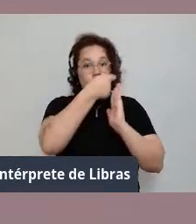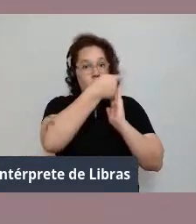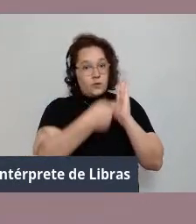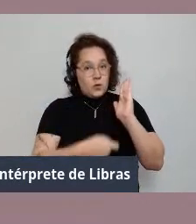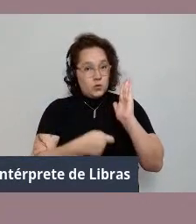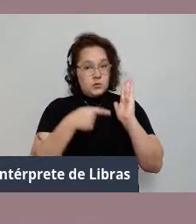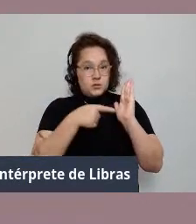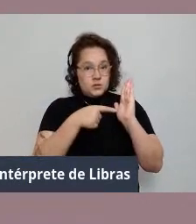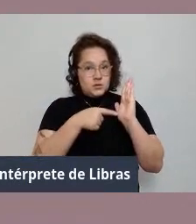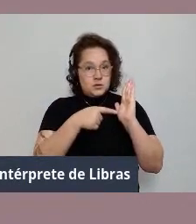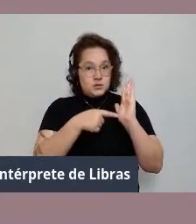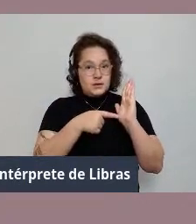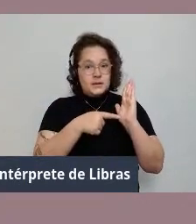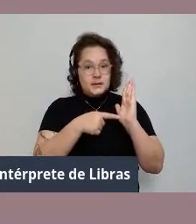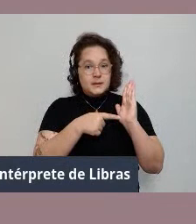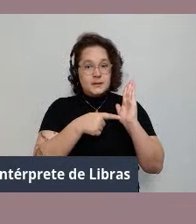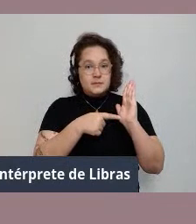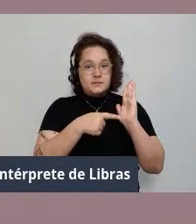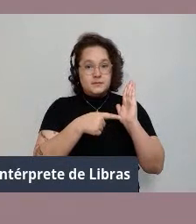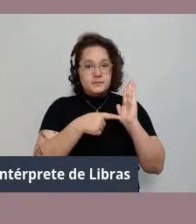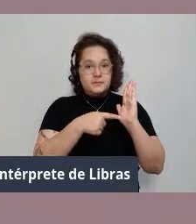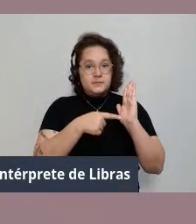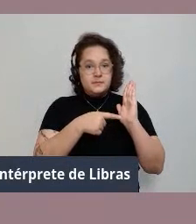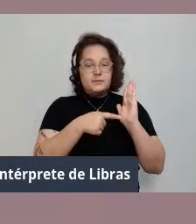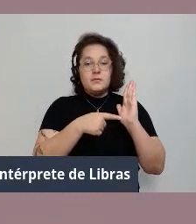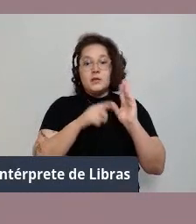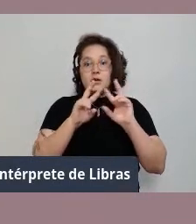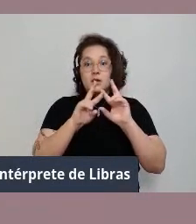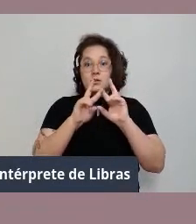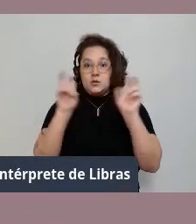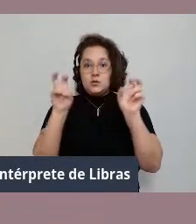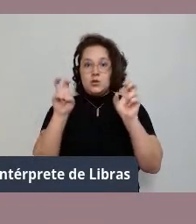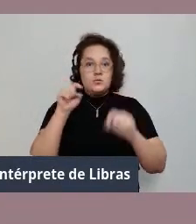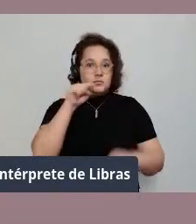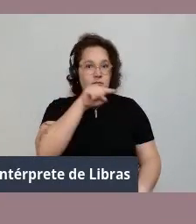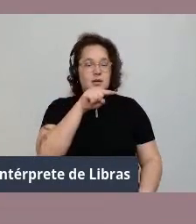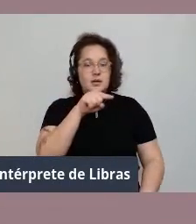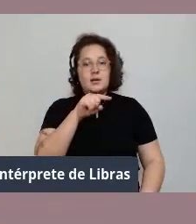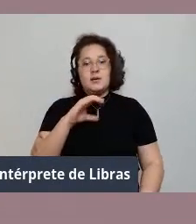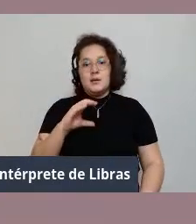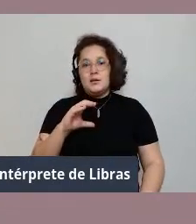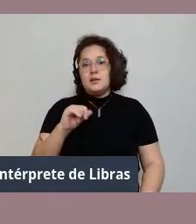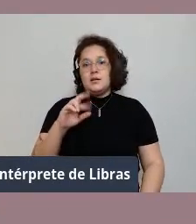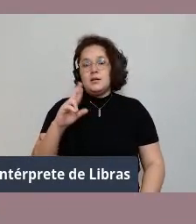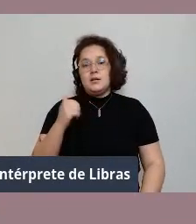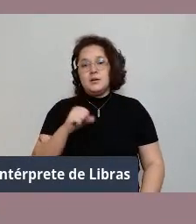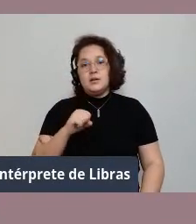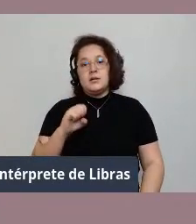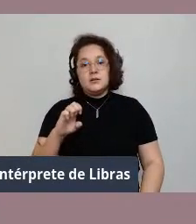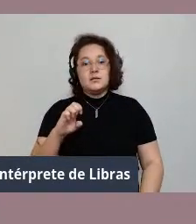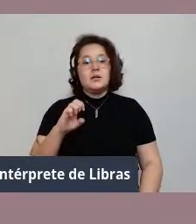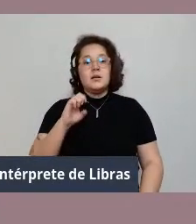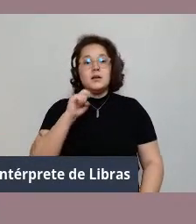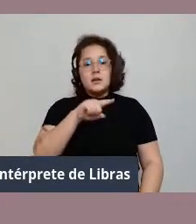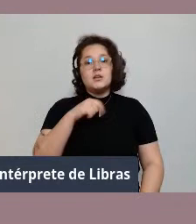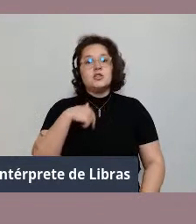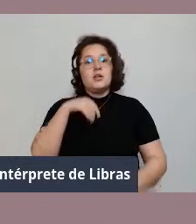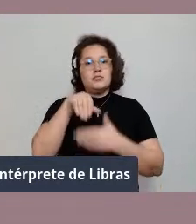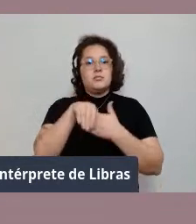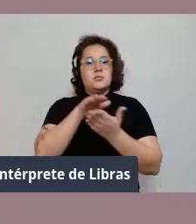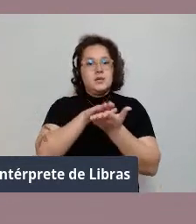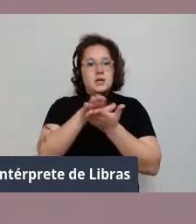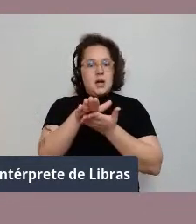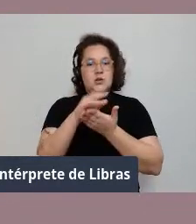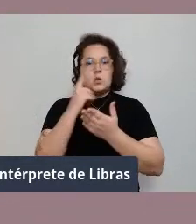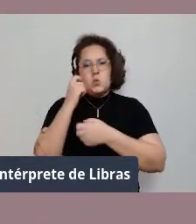que eu. Um texto sobre os manuscritos de Clarice, que foi publicado há mais ou menos um ano na revista Serrote.